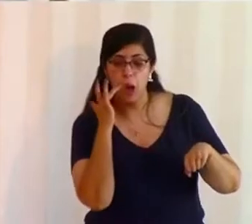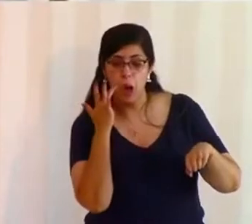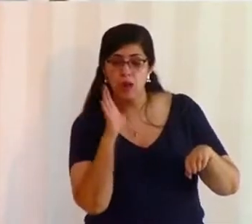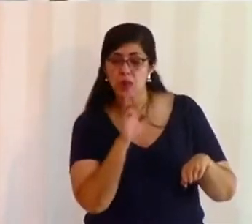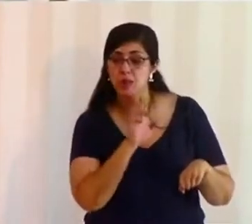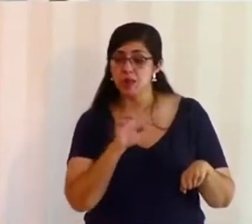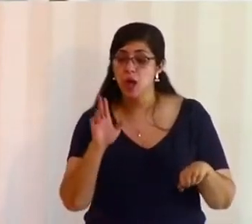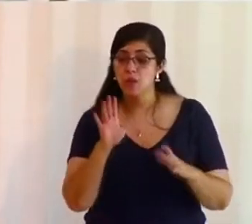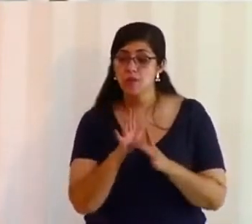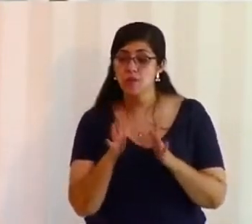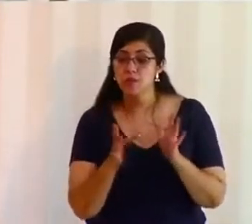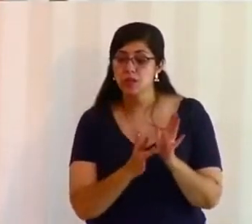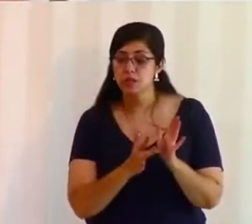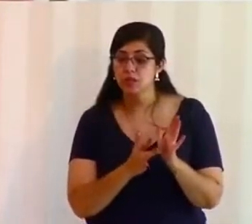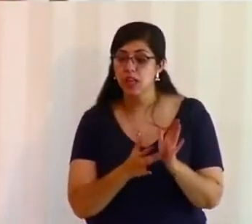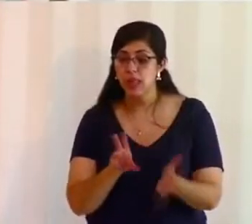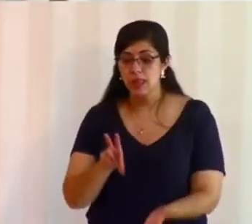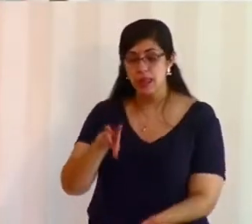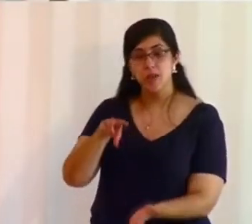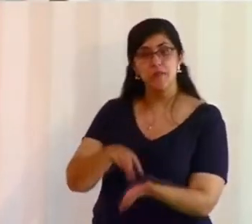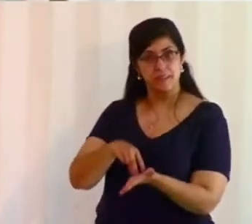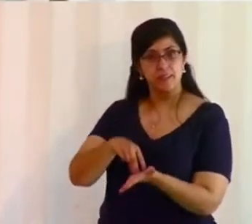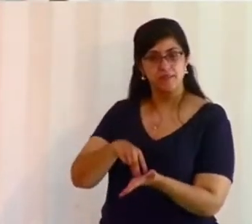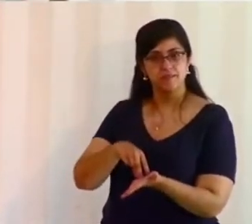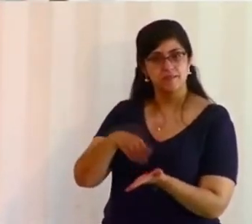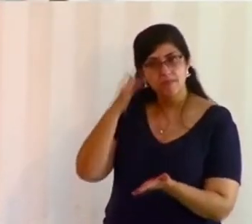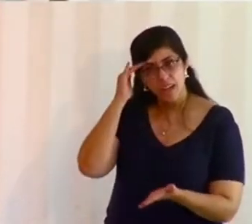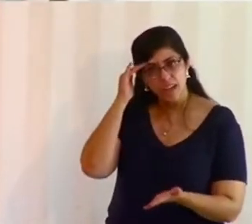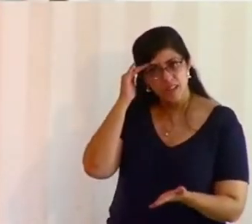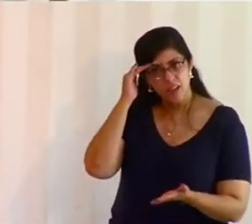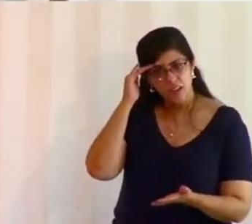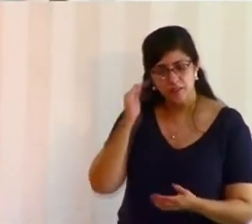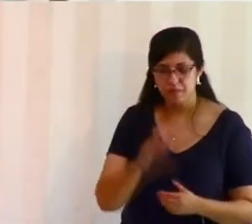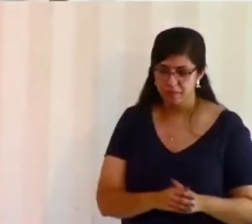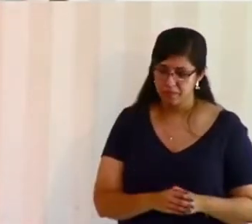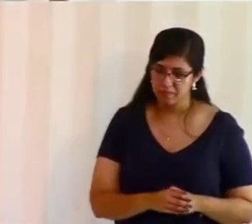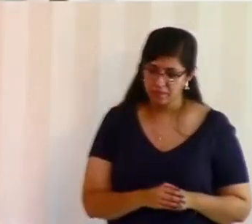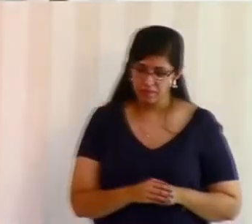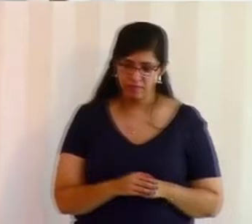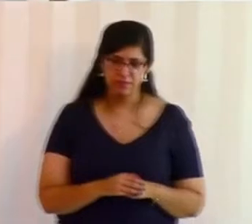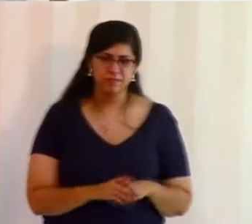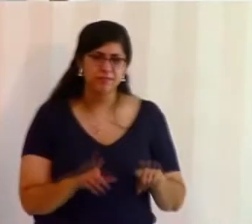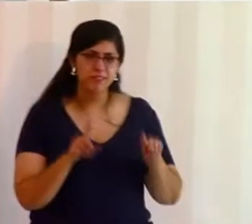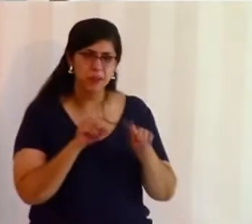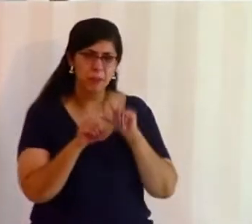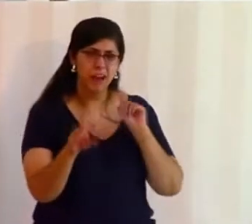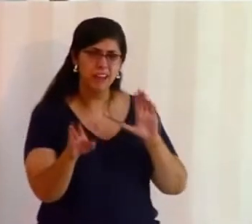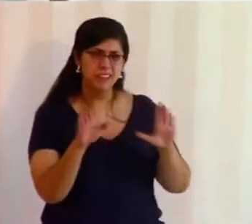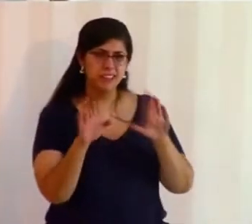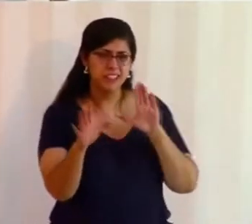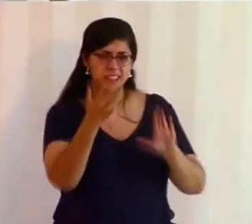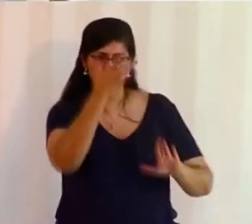Jesus tem poder, porque o nome de Jesus tem poder. Tem mesmo, irmãos, mas toma cuidado quando você proferir esse nome.